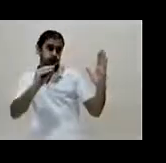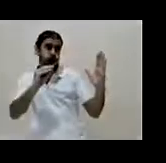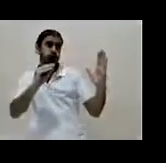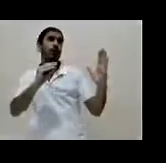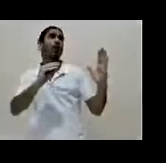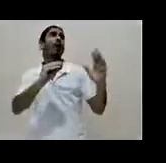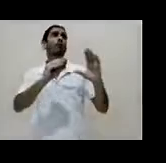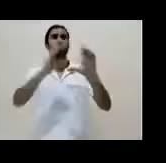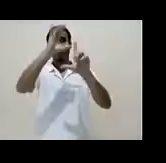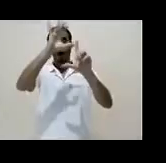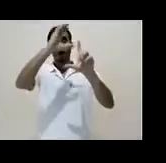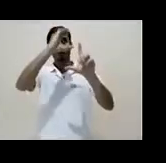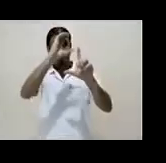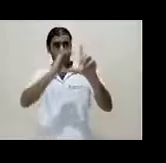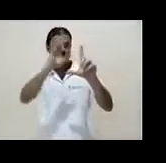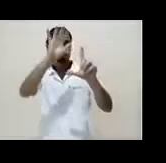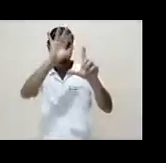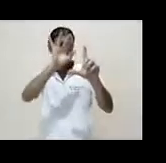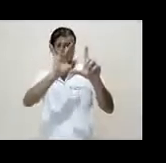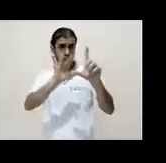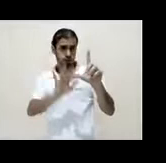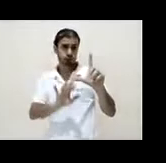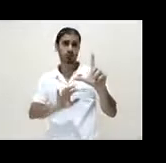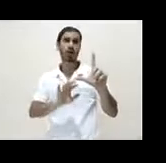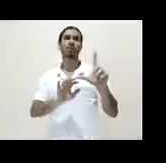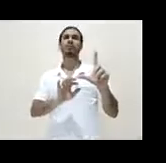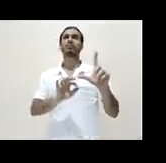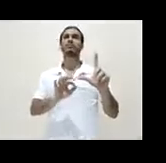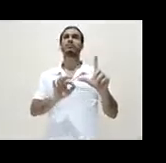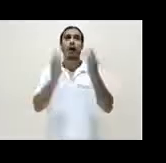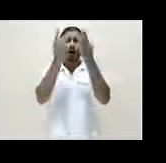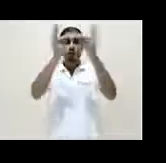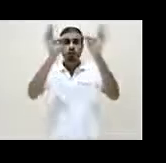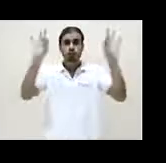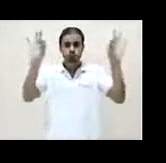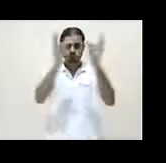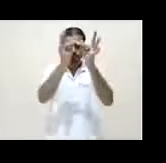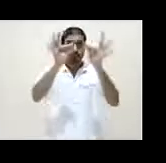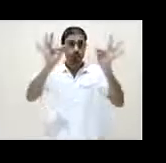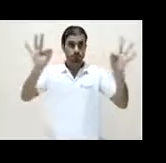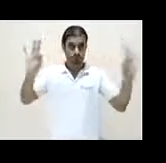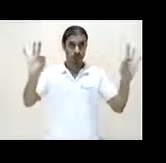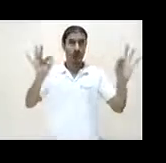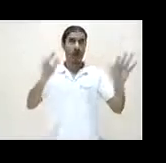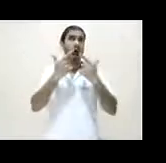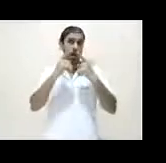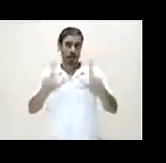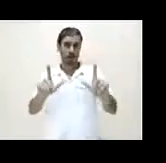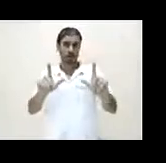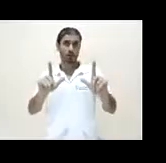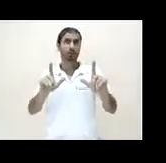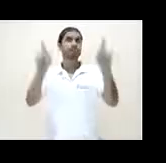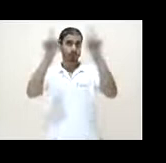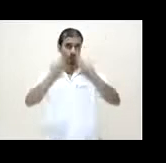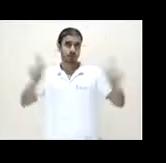erro, né, de sintaxe, ou seja, nenhum erro que a linguagem ela vai acusar. Então,